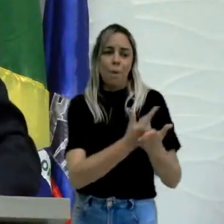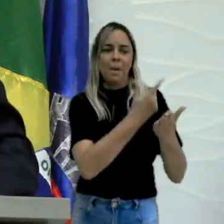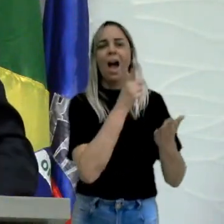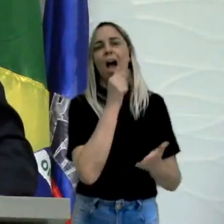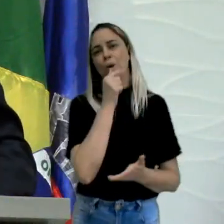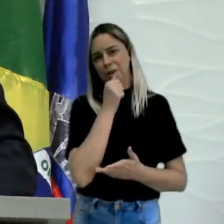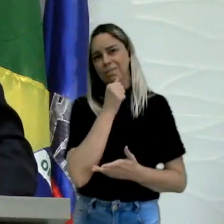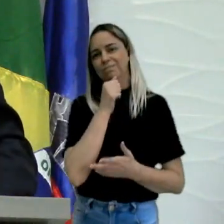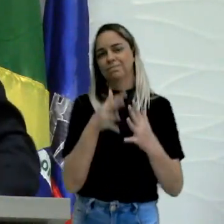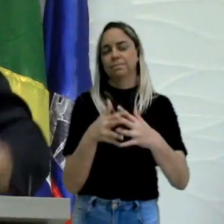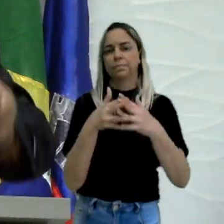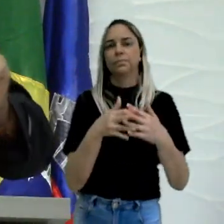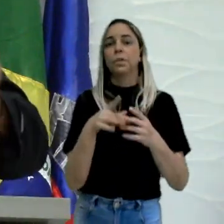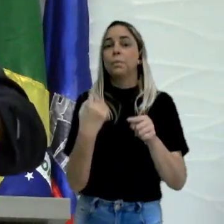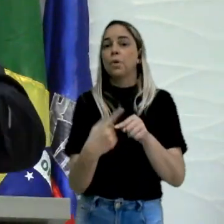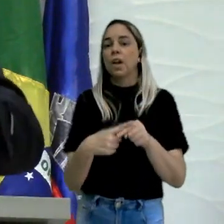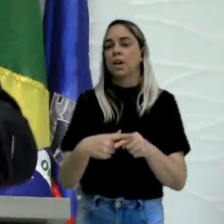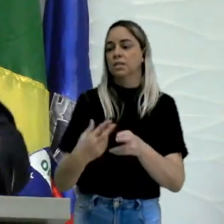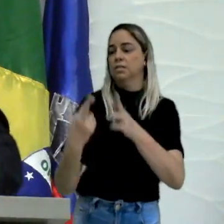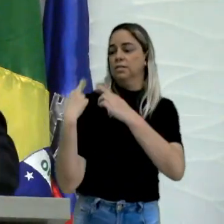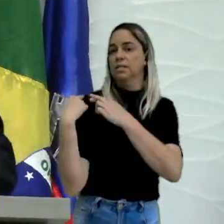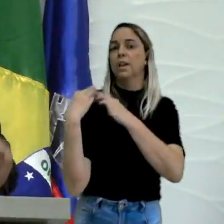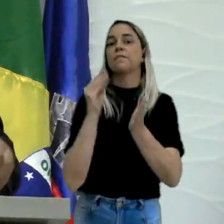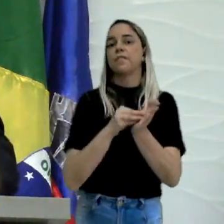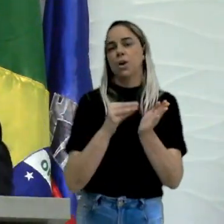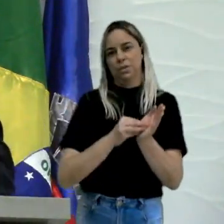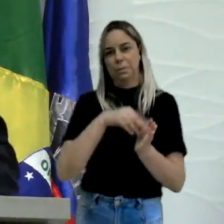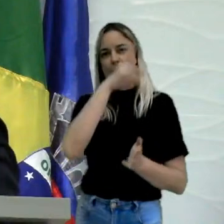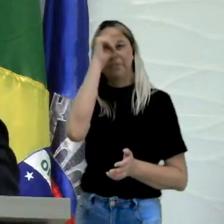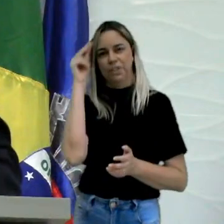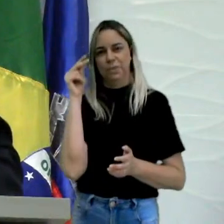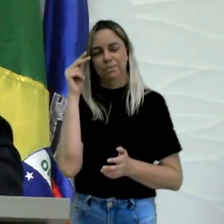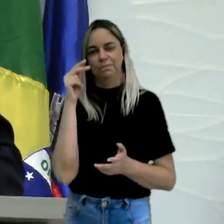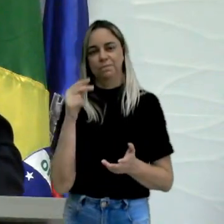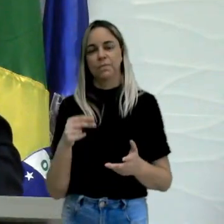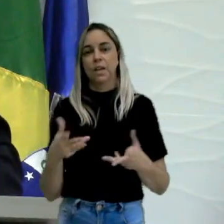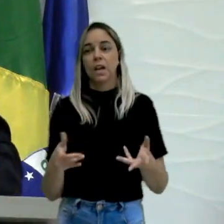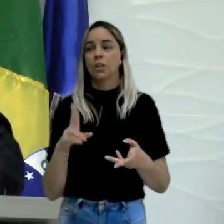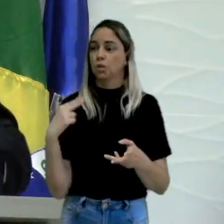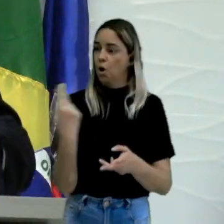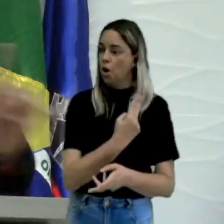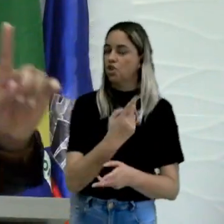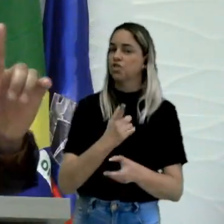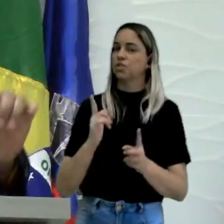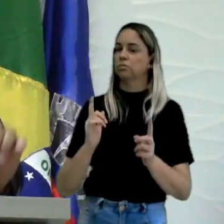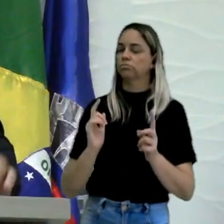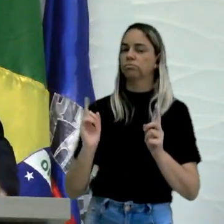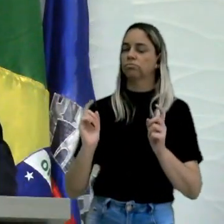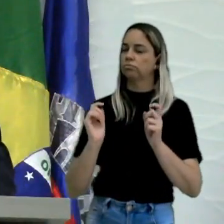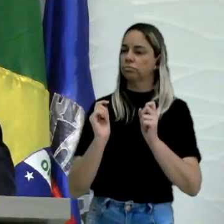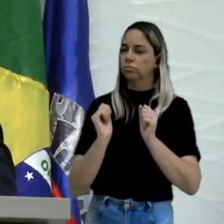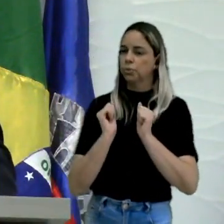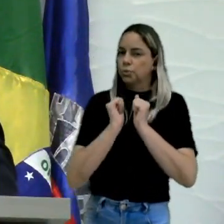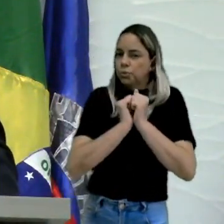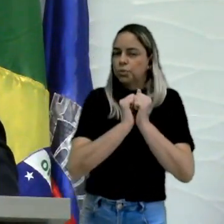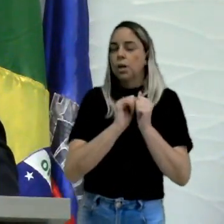prefeito. Que esses vereadores da situação nunca